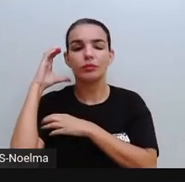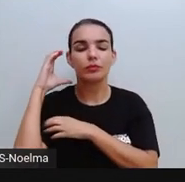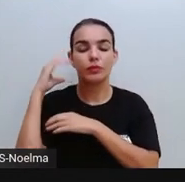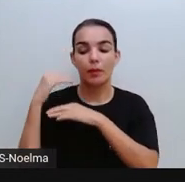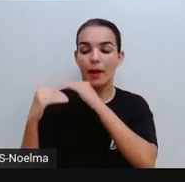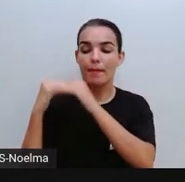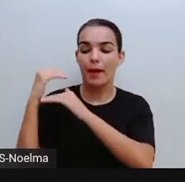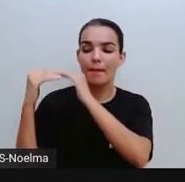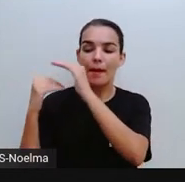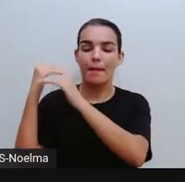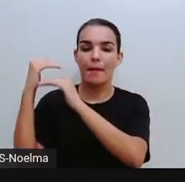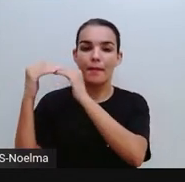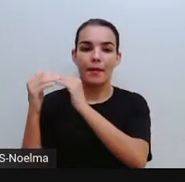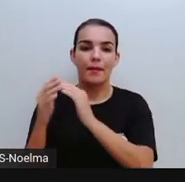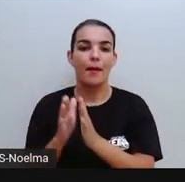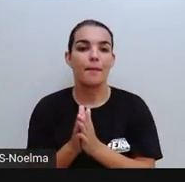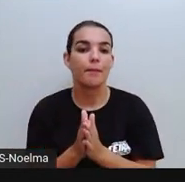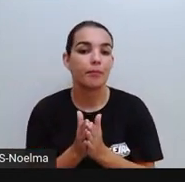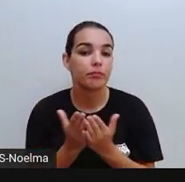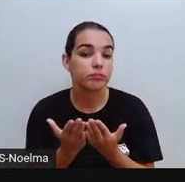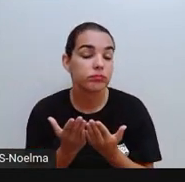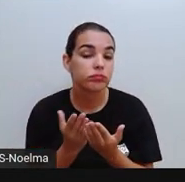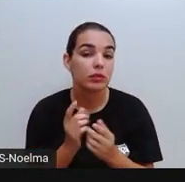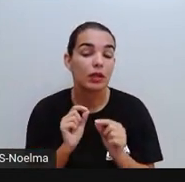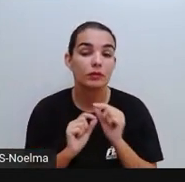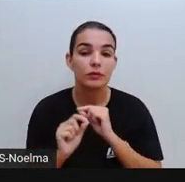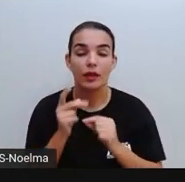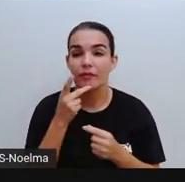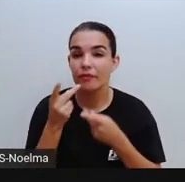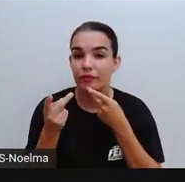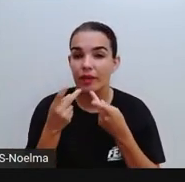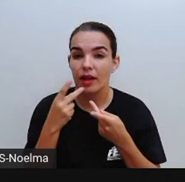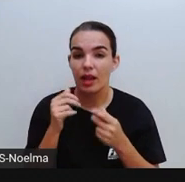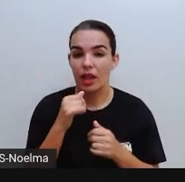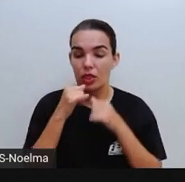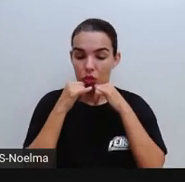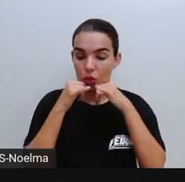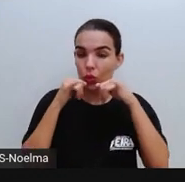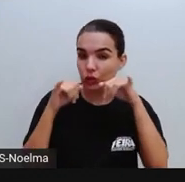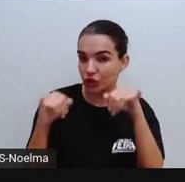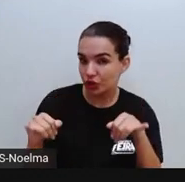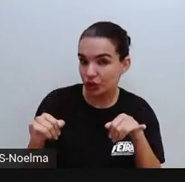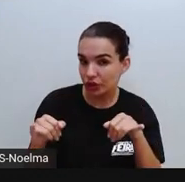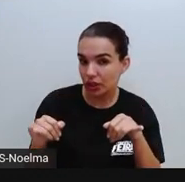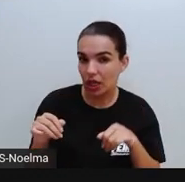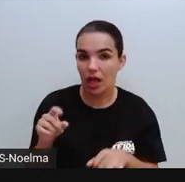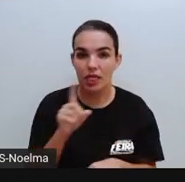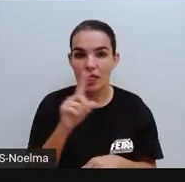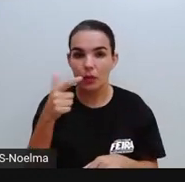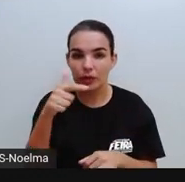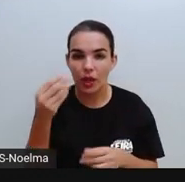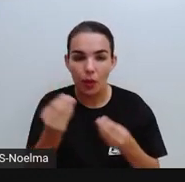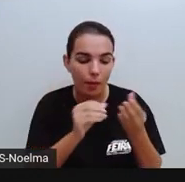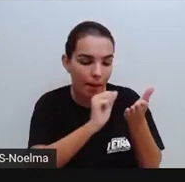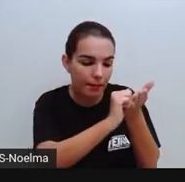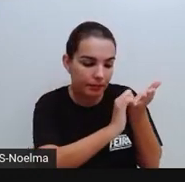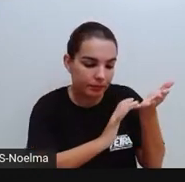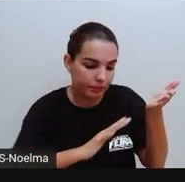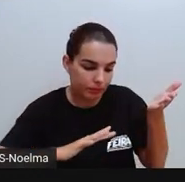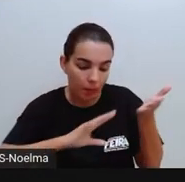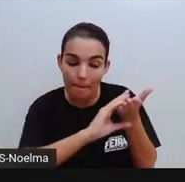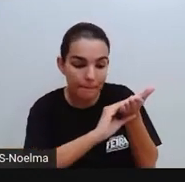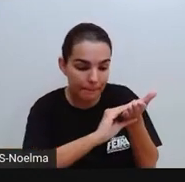a evolução do rádio quando a gente fala de notícia tá que não é aquela notícia impressa do Jornal